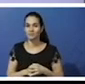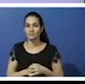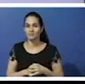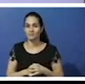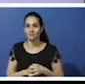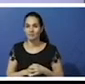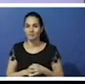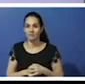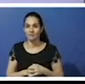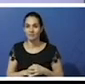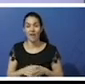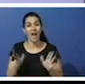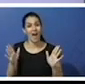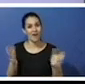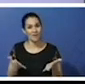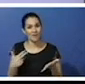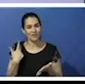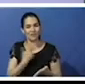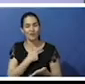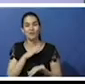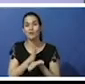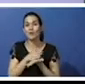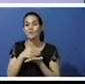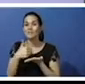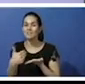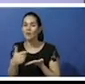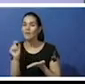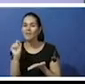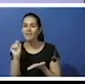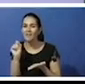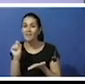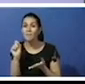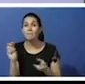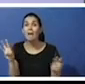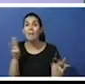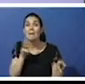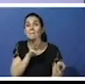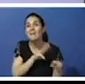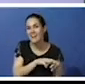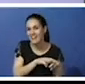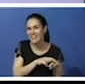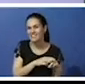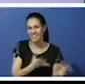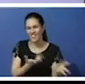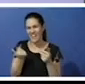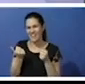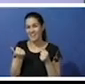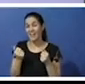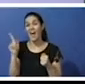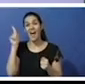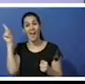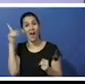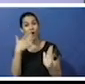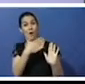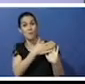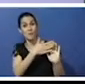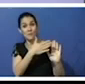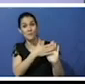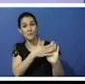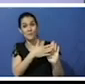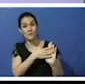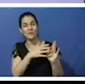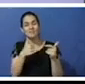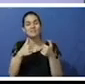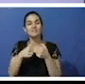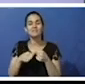Vamos lá? E agora a gente começa com a parte de matemática, tá? É uma proposta que está lá